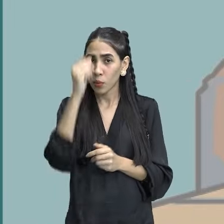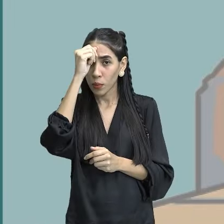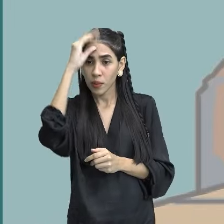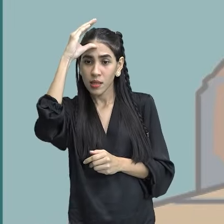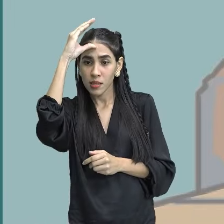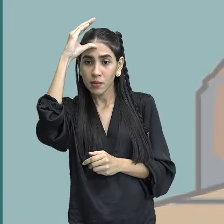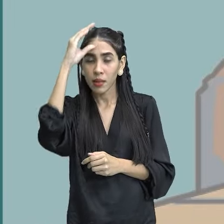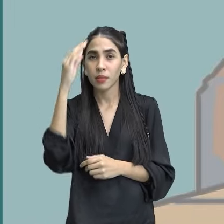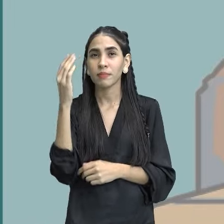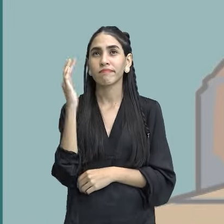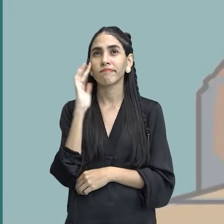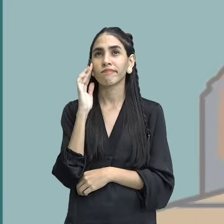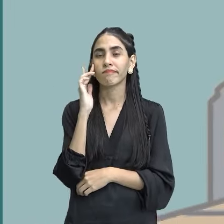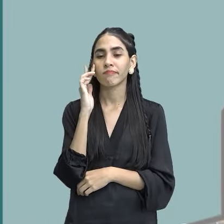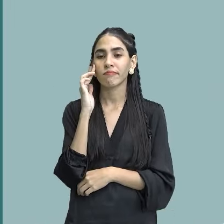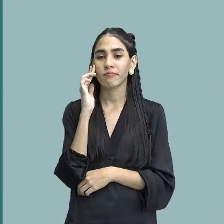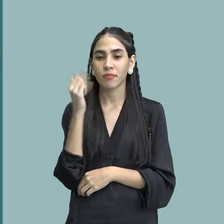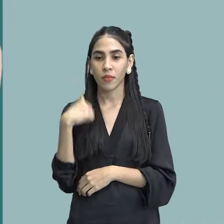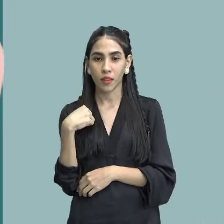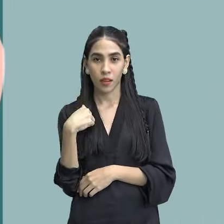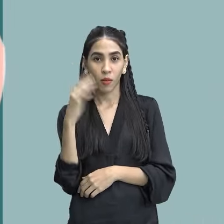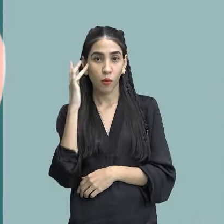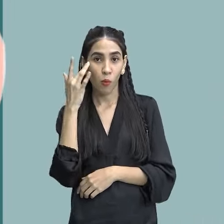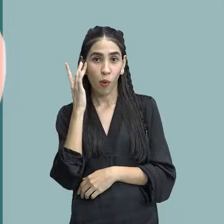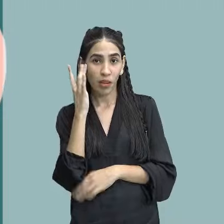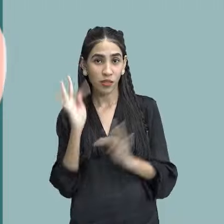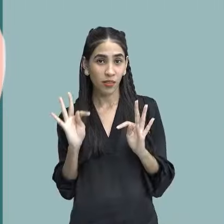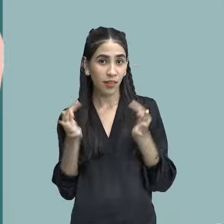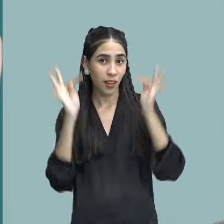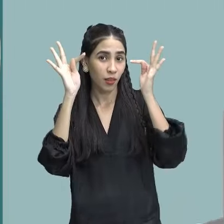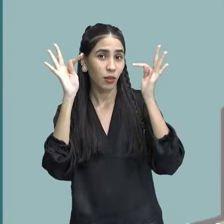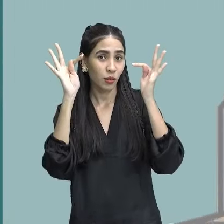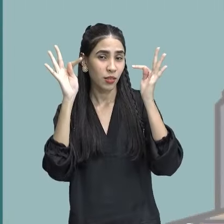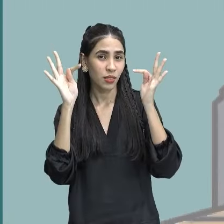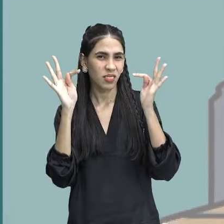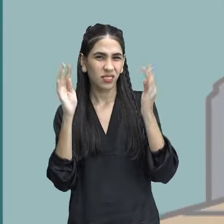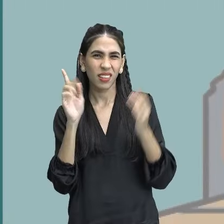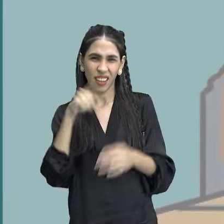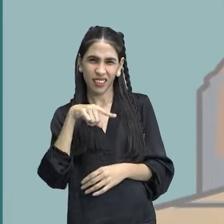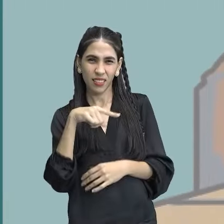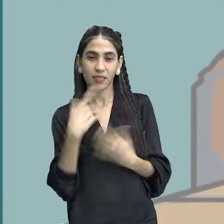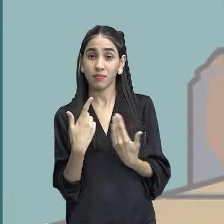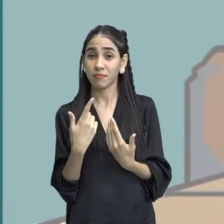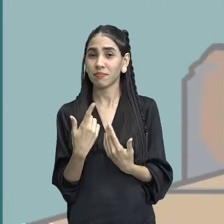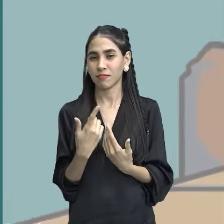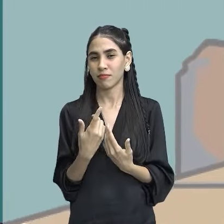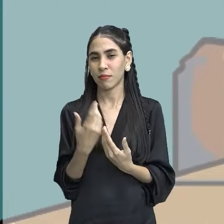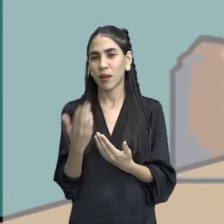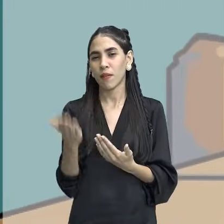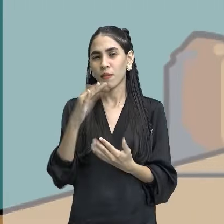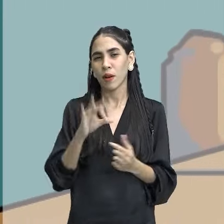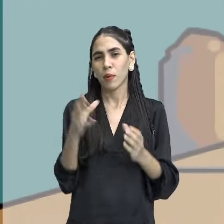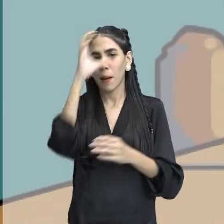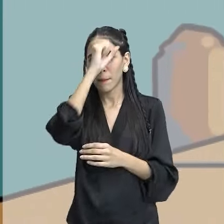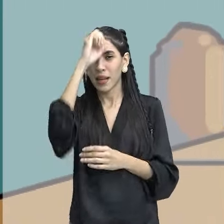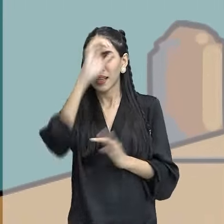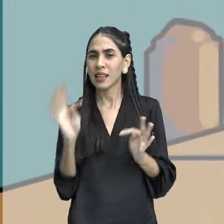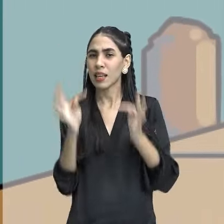esse conhecimento. Deixa eu ver aqui, eu acho que é tecnologia, professor. Será? Então vamos